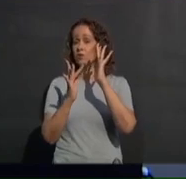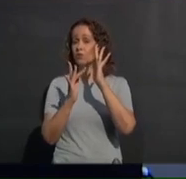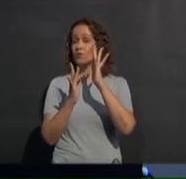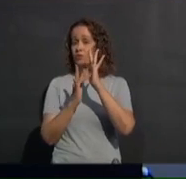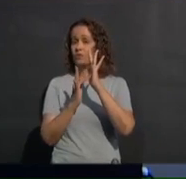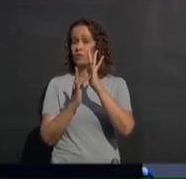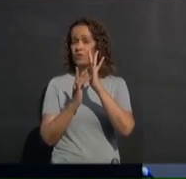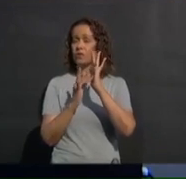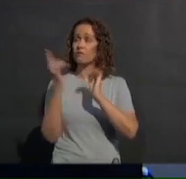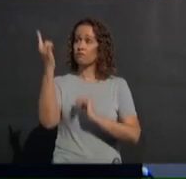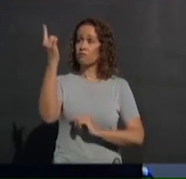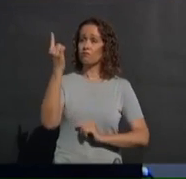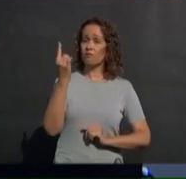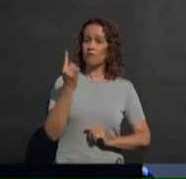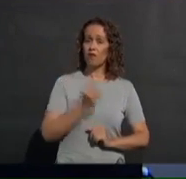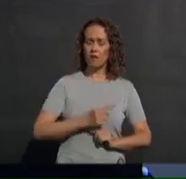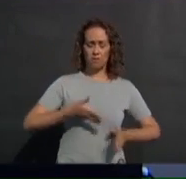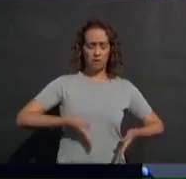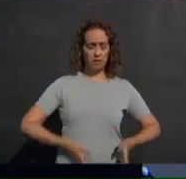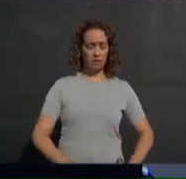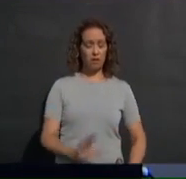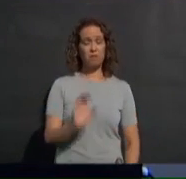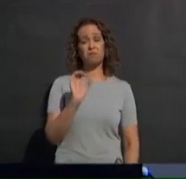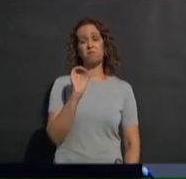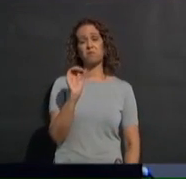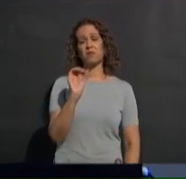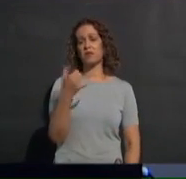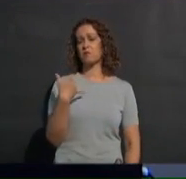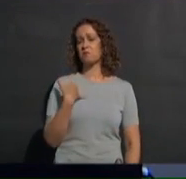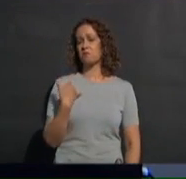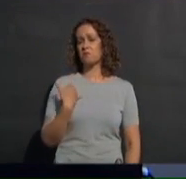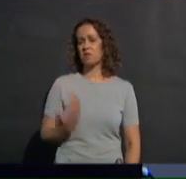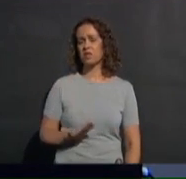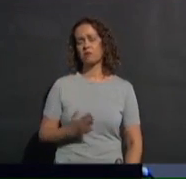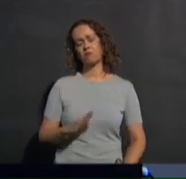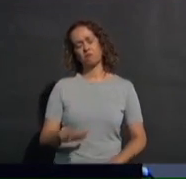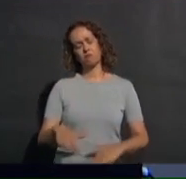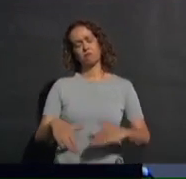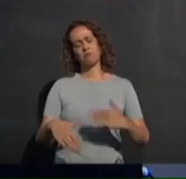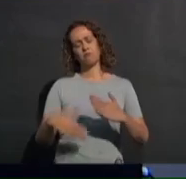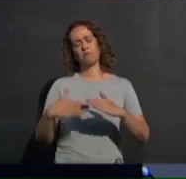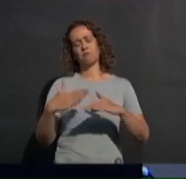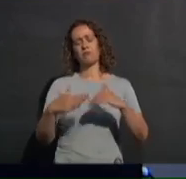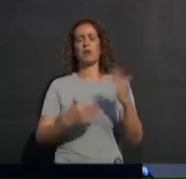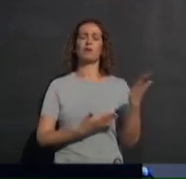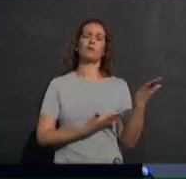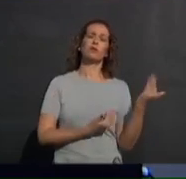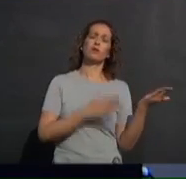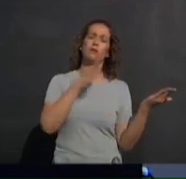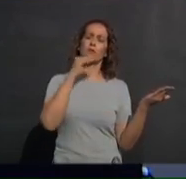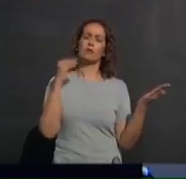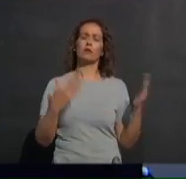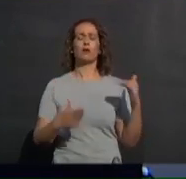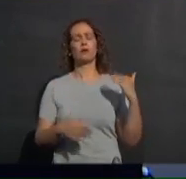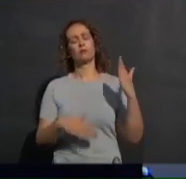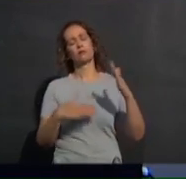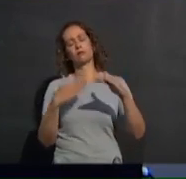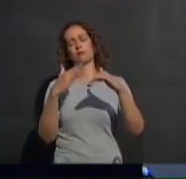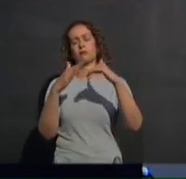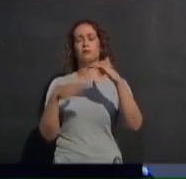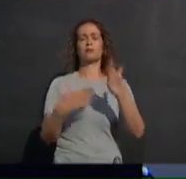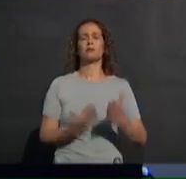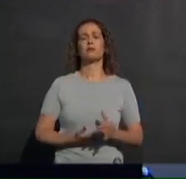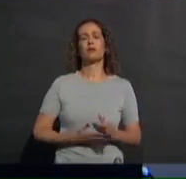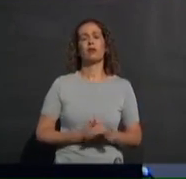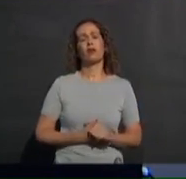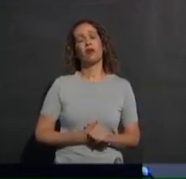33 aqui na terra. Deus fez Jesus passar todos os processos. Puberdade, adolescência, desmamar. Imagina Jesus